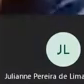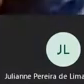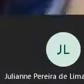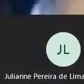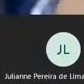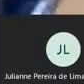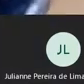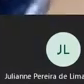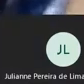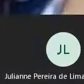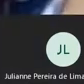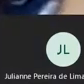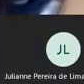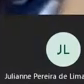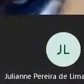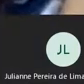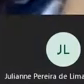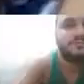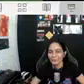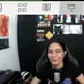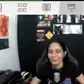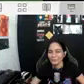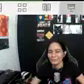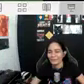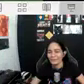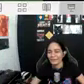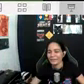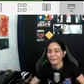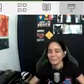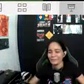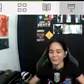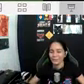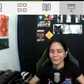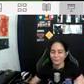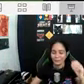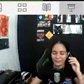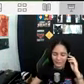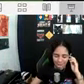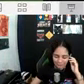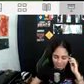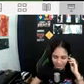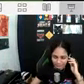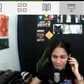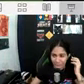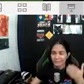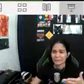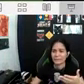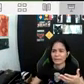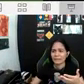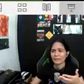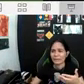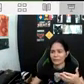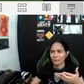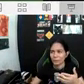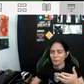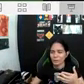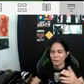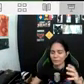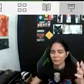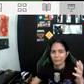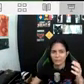É, desculpa, gente. Eu cheguei, tive um susto agora. Eu gelei, porque eu fui ver... Porque tava sem